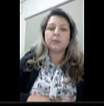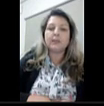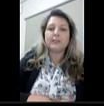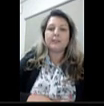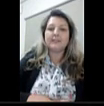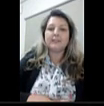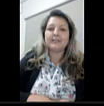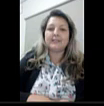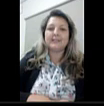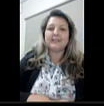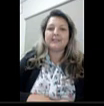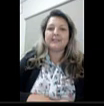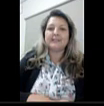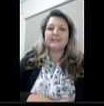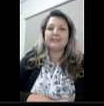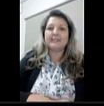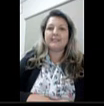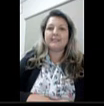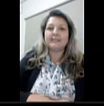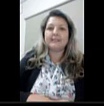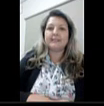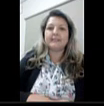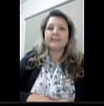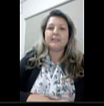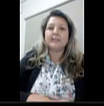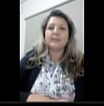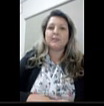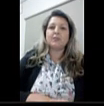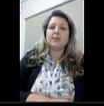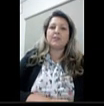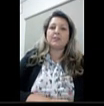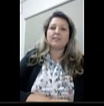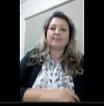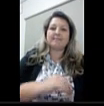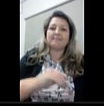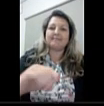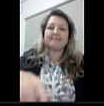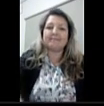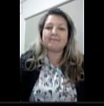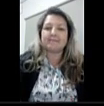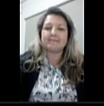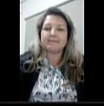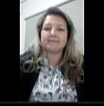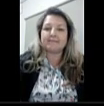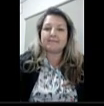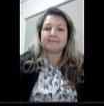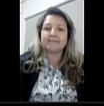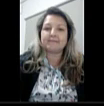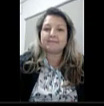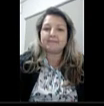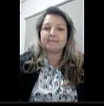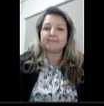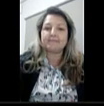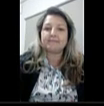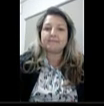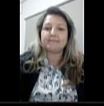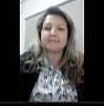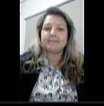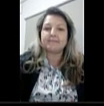boa noite tchau boa noite obrigada tchau tchau tchau tchau